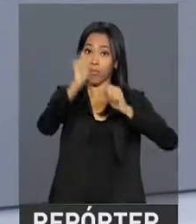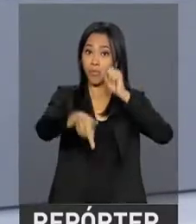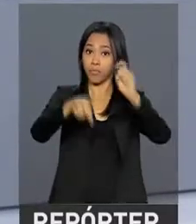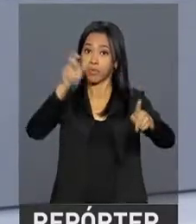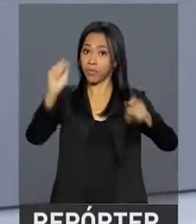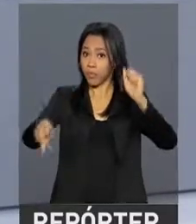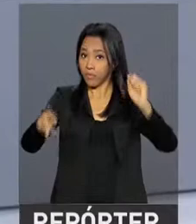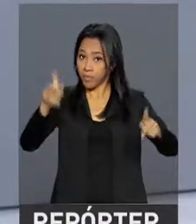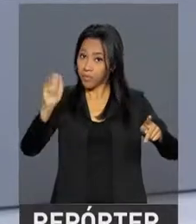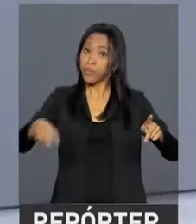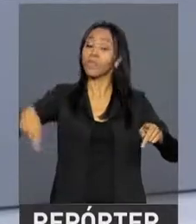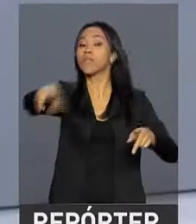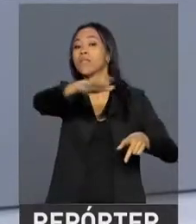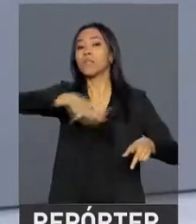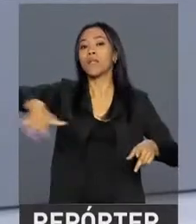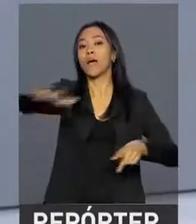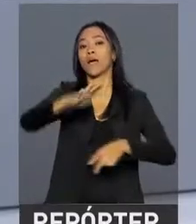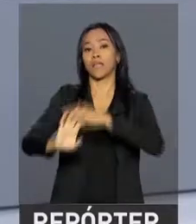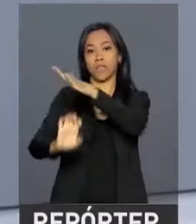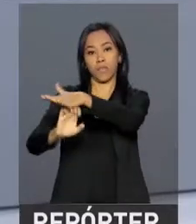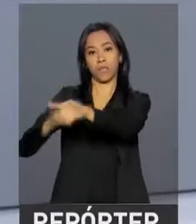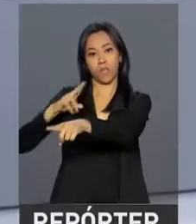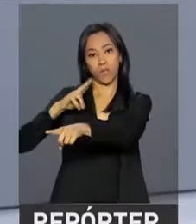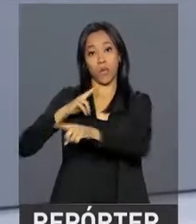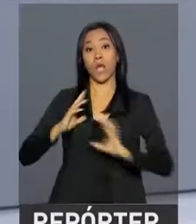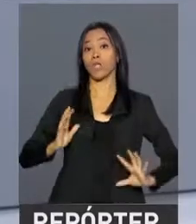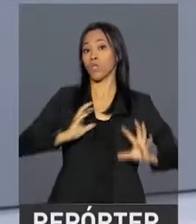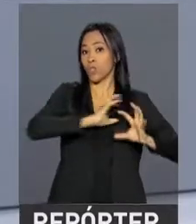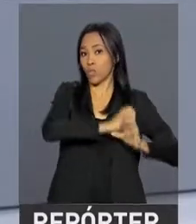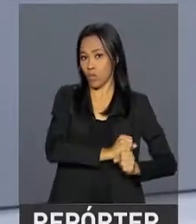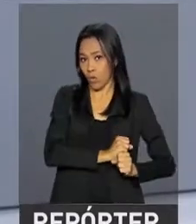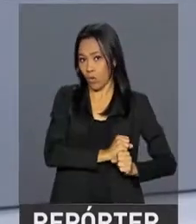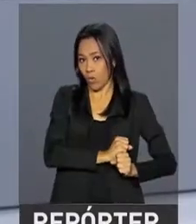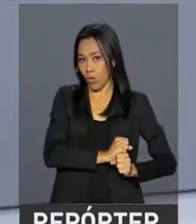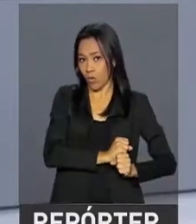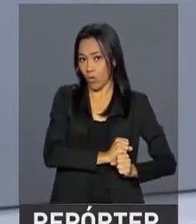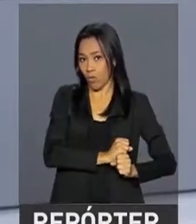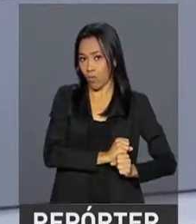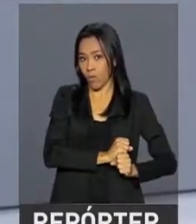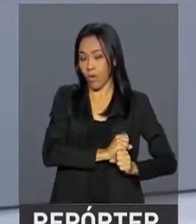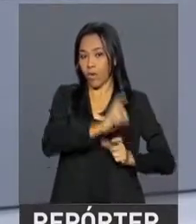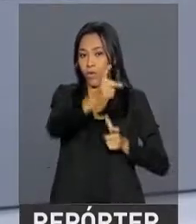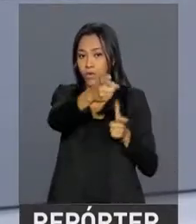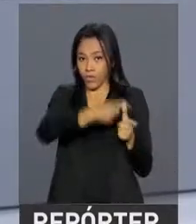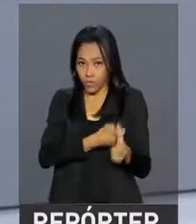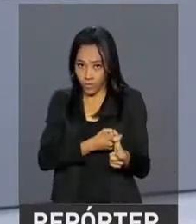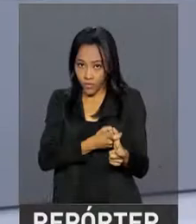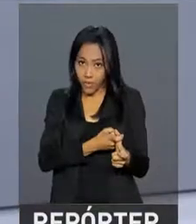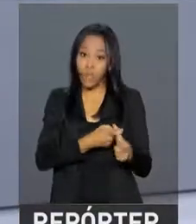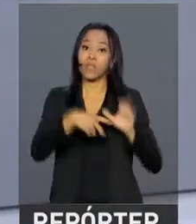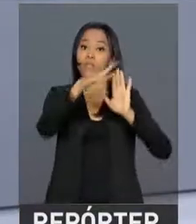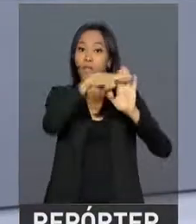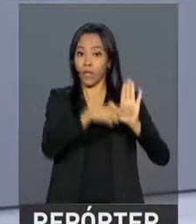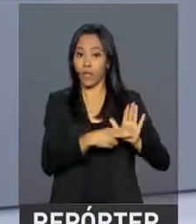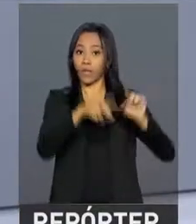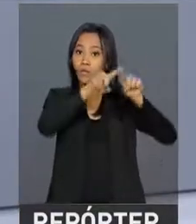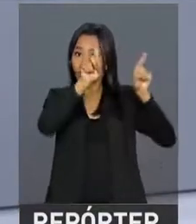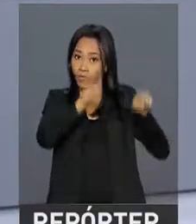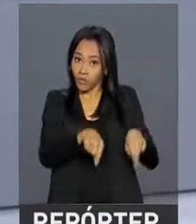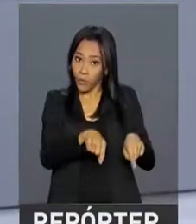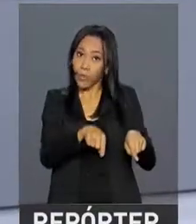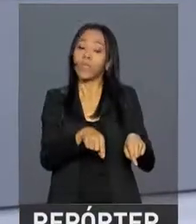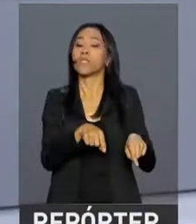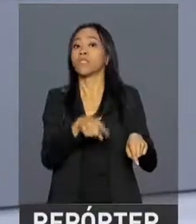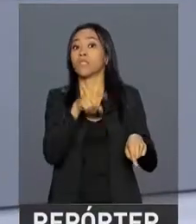do setor privado quando é chamado isso ao de há um déficit dos regimes próprios dos servidores públicos